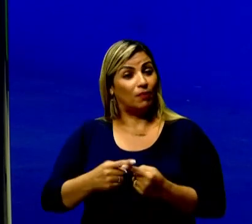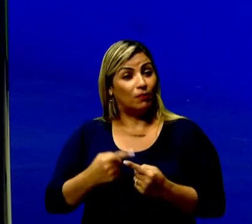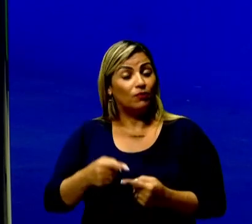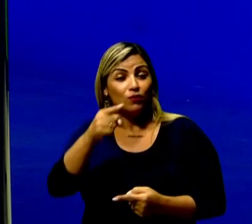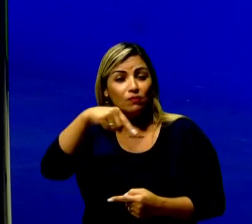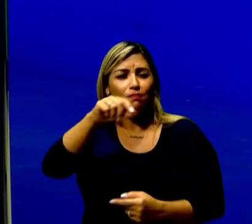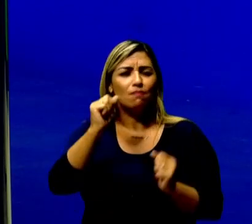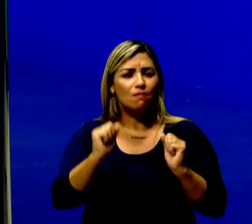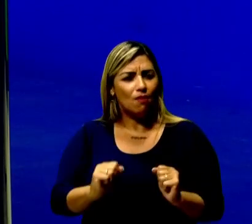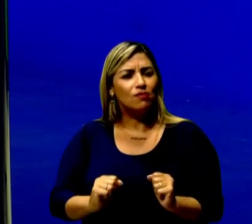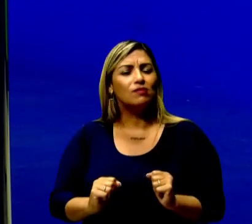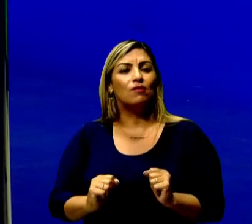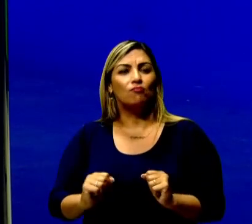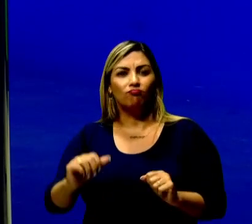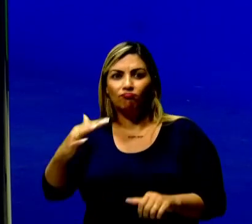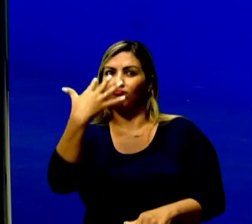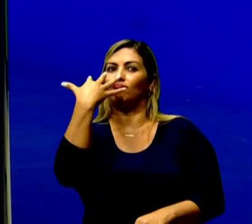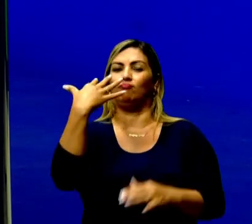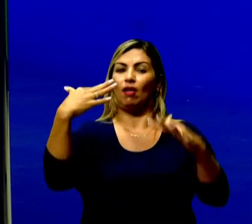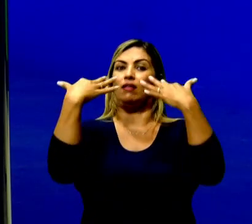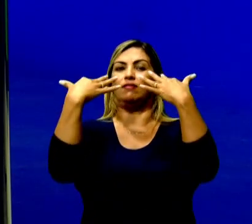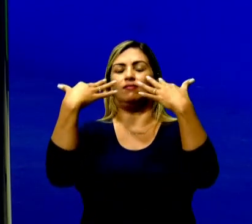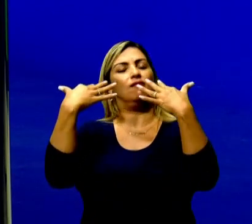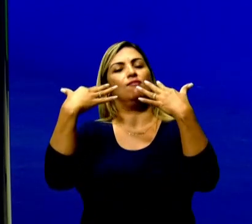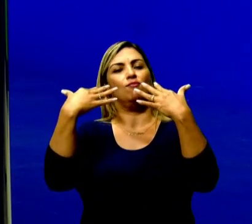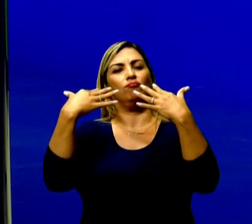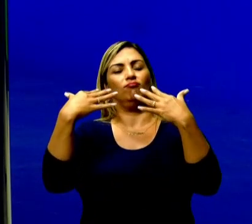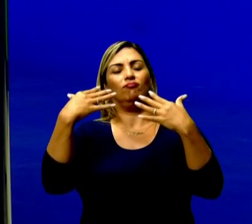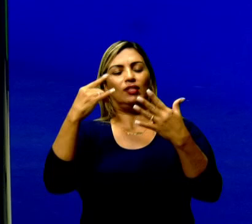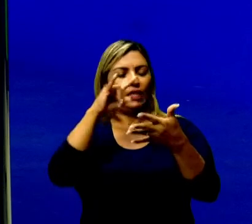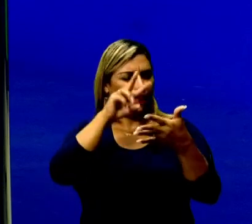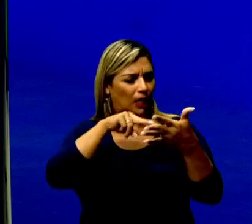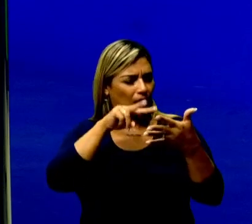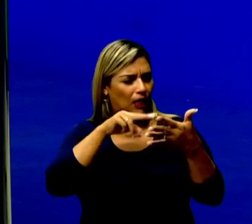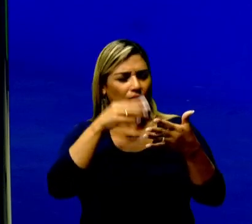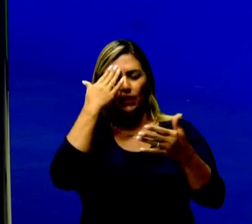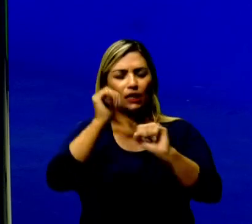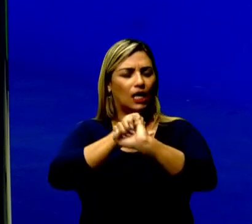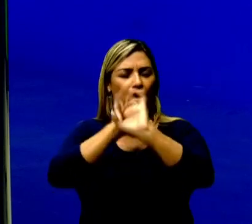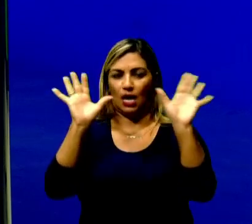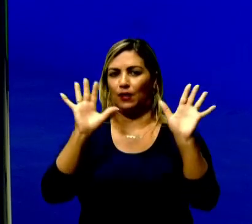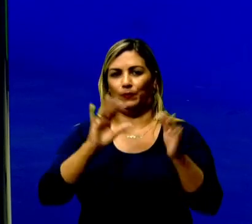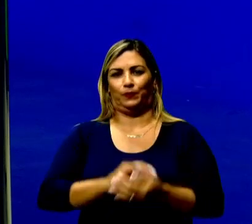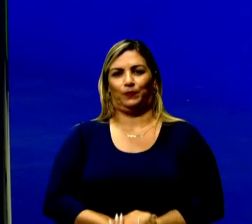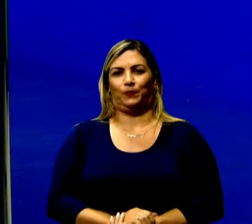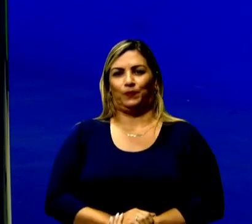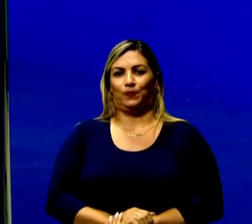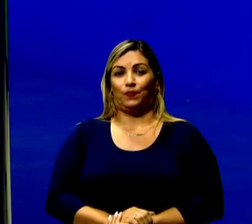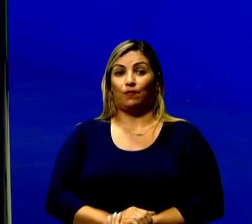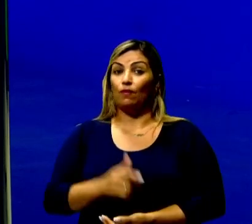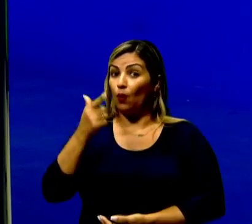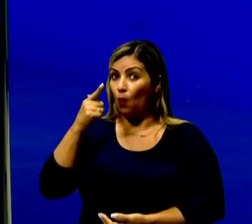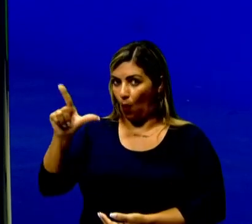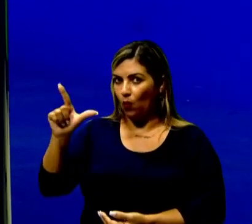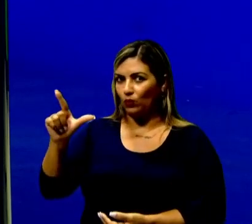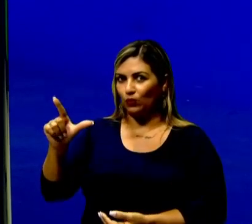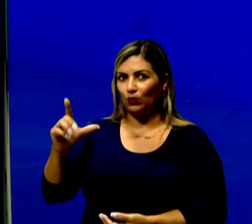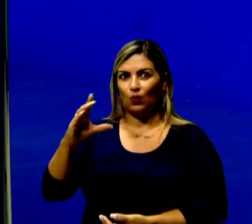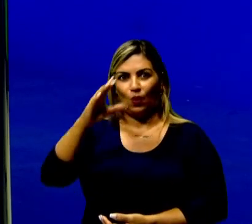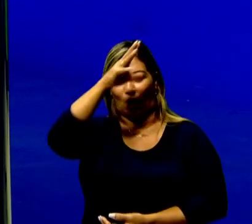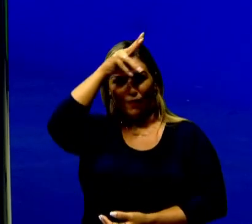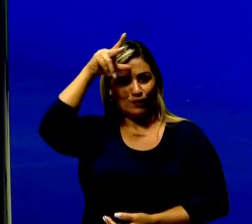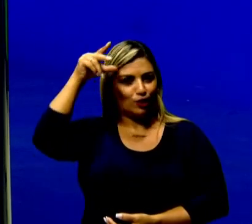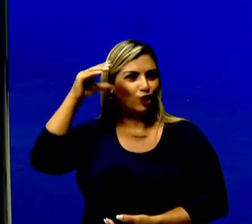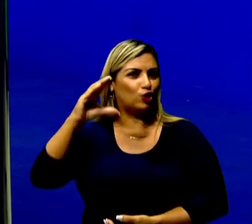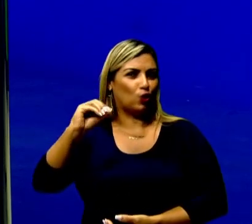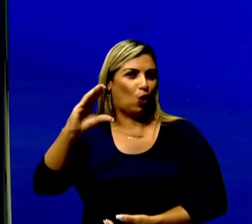possa aprender esse interlocutor através da mensagem que está sendo apresentada aqui nós temos um outro outdoor da coca-cola